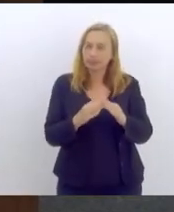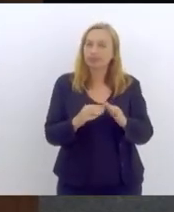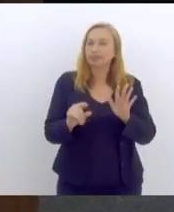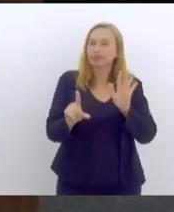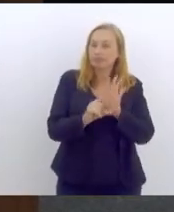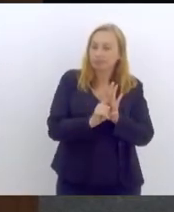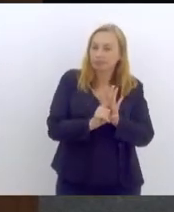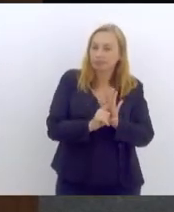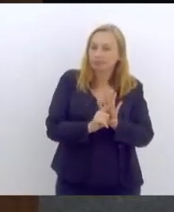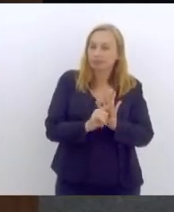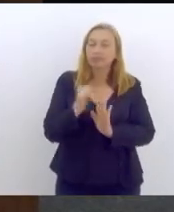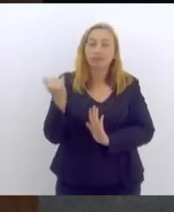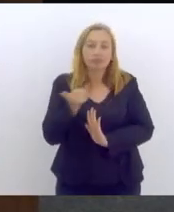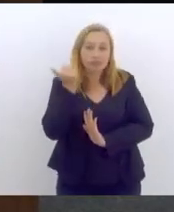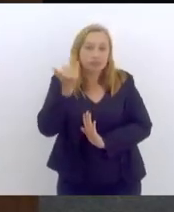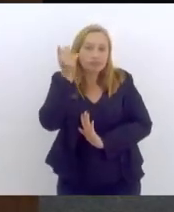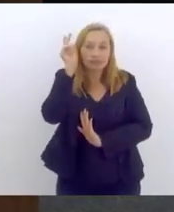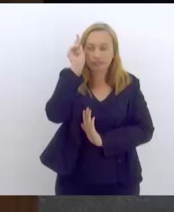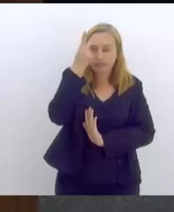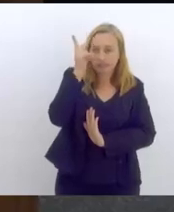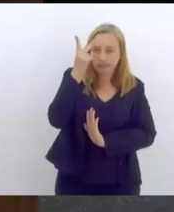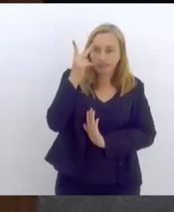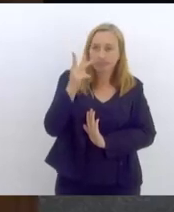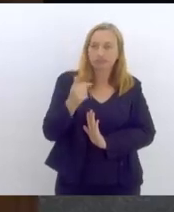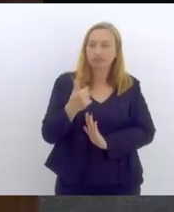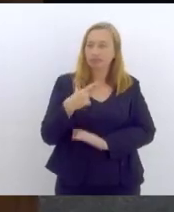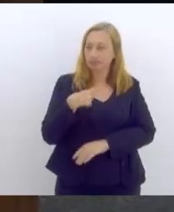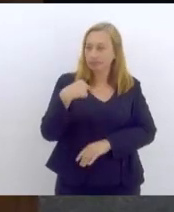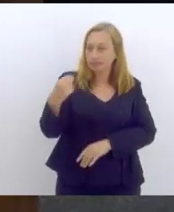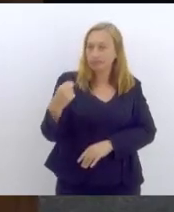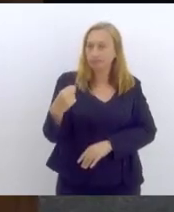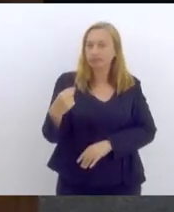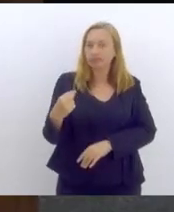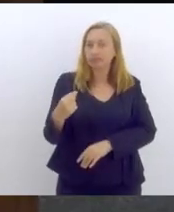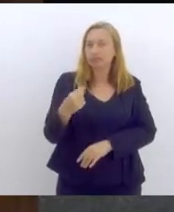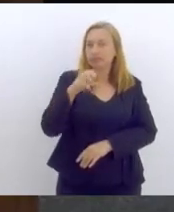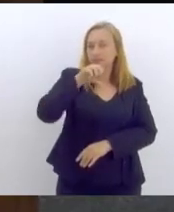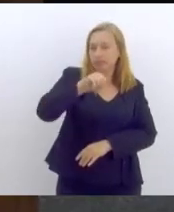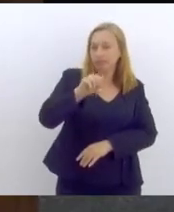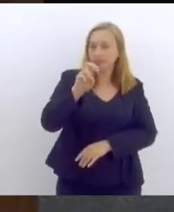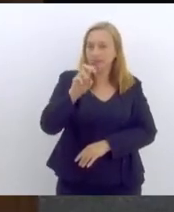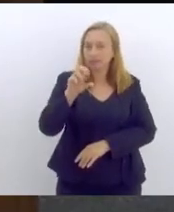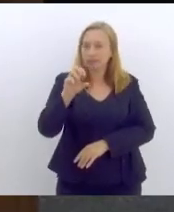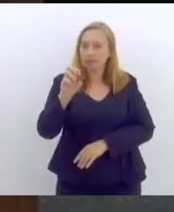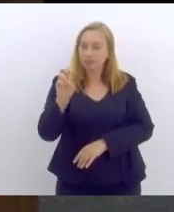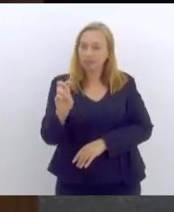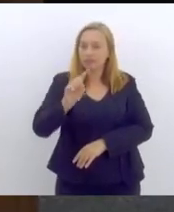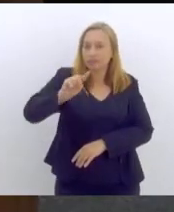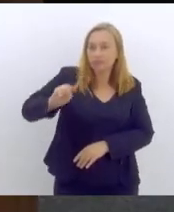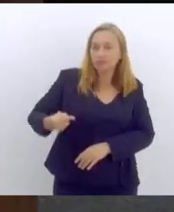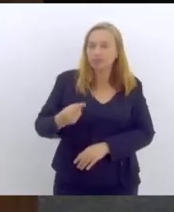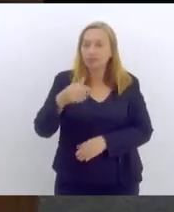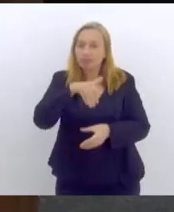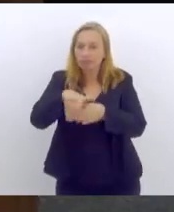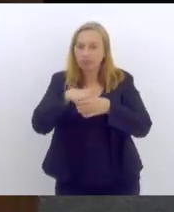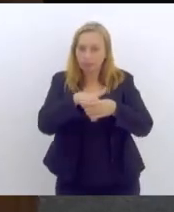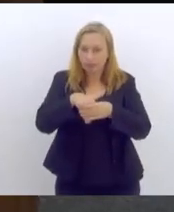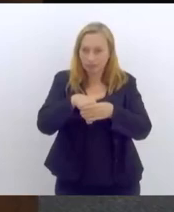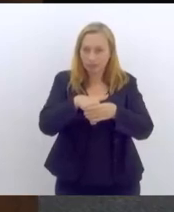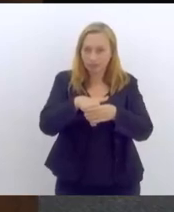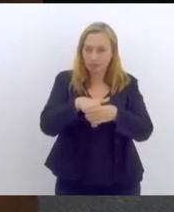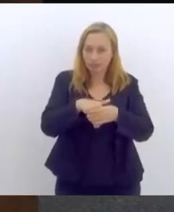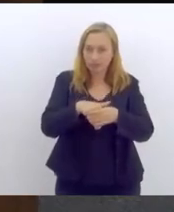legislativa, que tem uma importância histórica. Eu fui eleita com 95 mil votos, e foram 95 mil